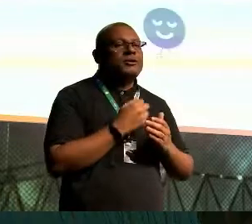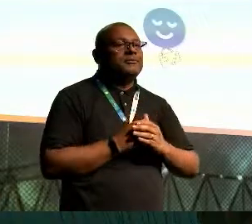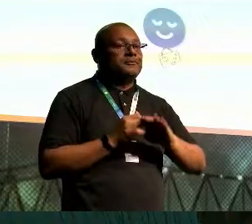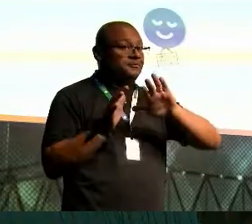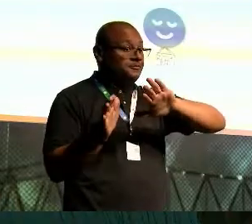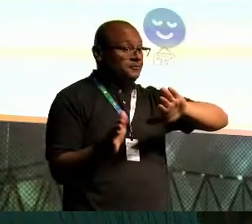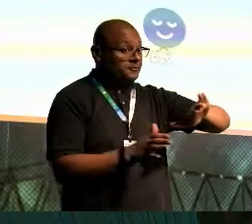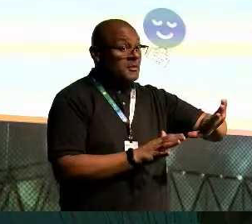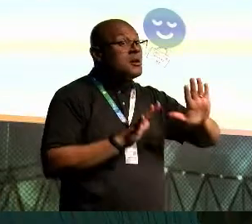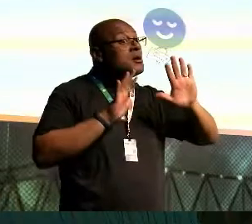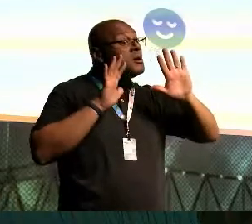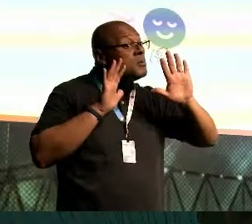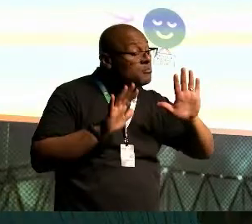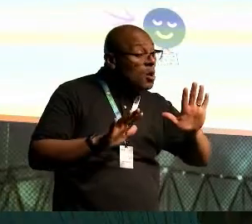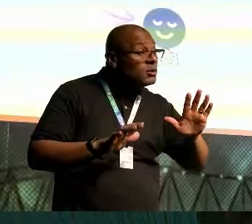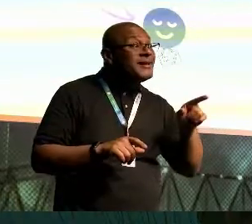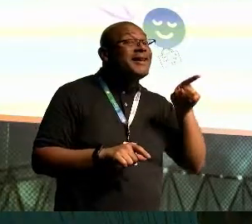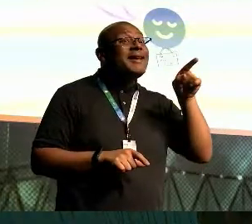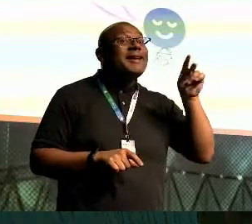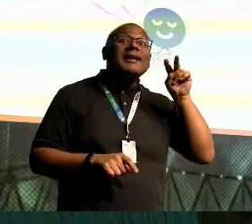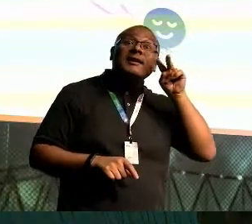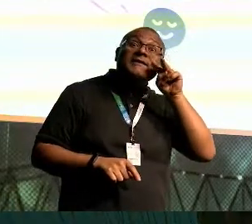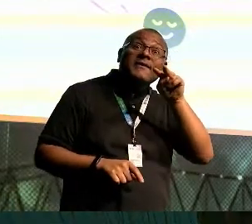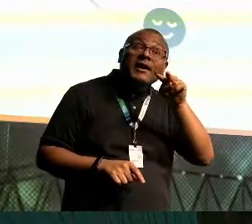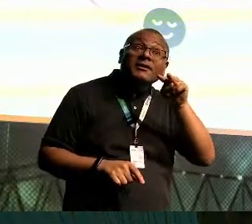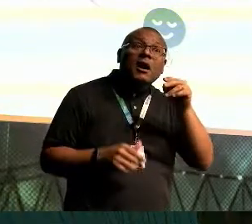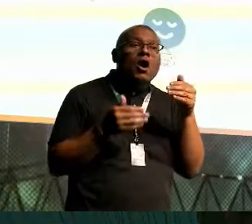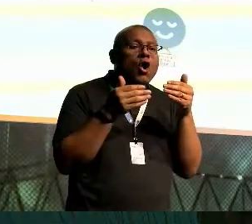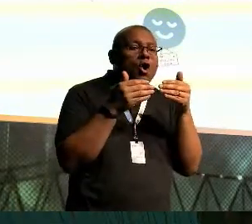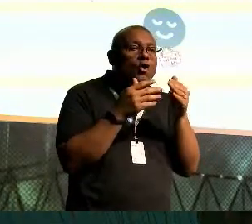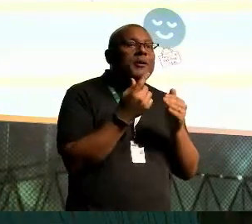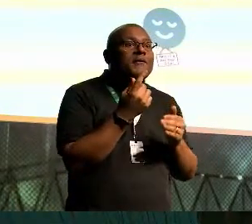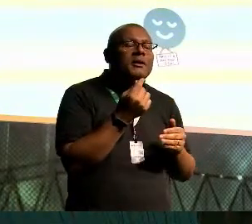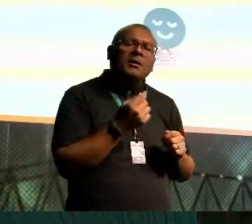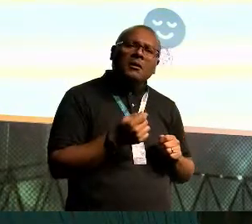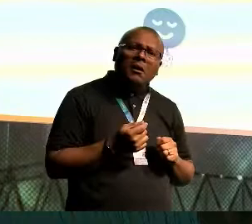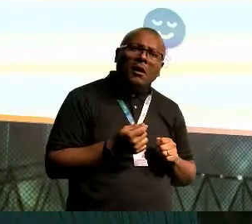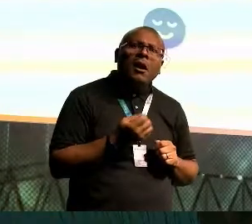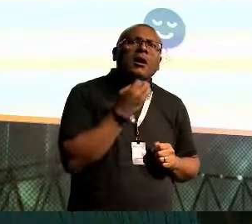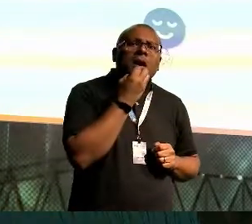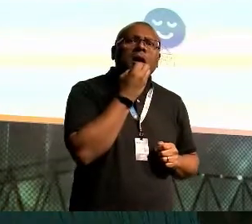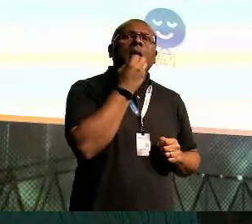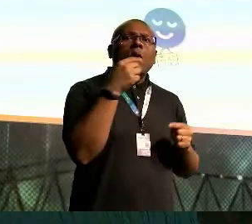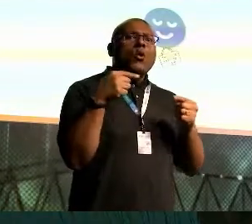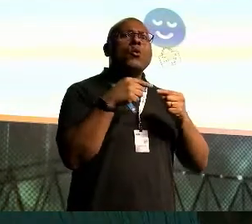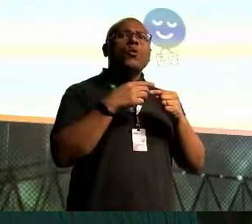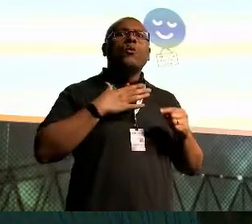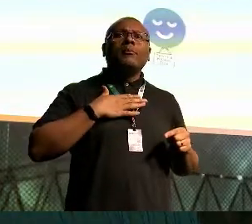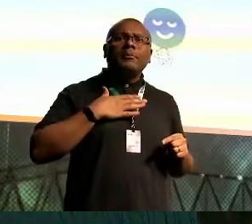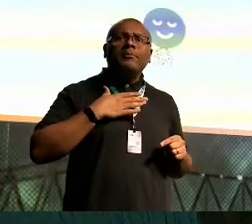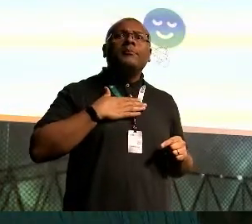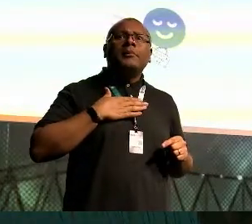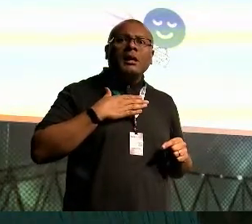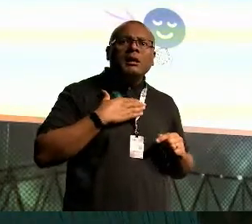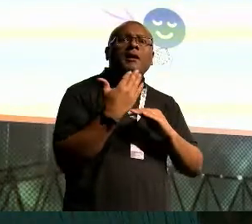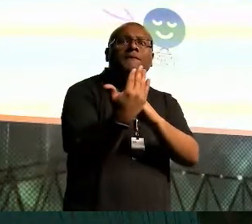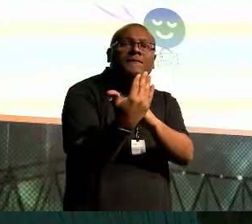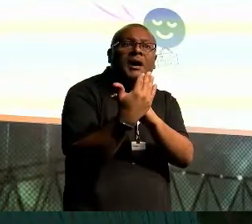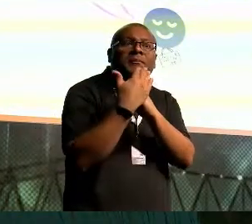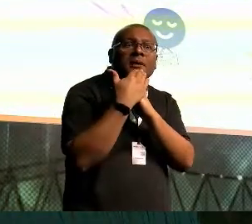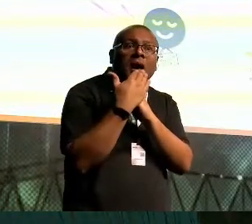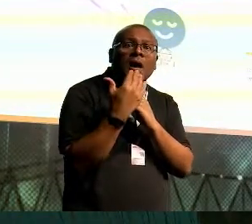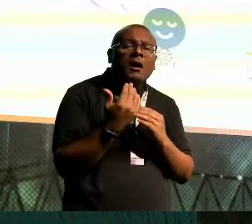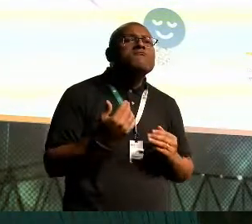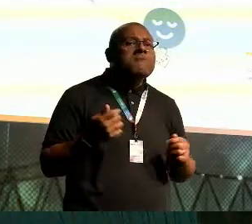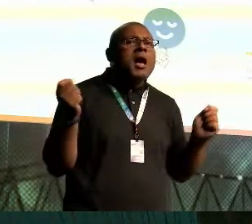Mas pode ser que o usuário veja um sinal positivo e diga, quero compartilhar meu dado, acho que faz sentido aqui para mim. Se fizer sentido,